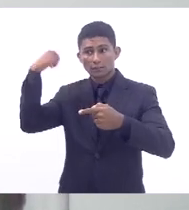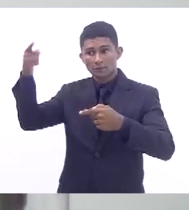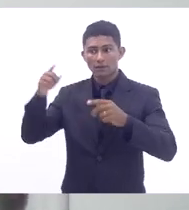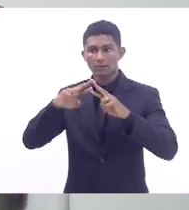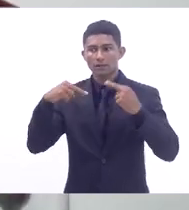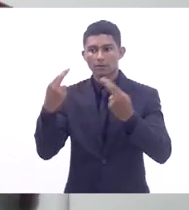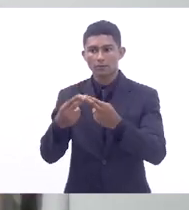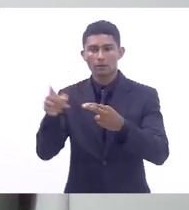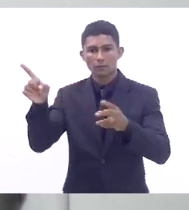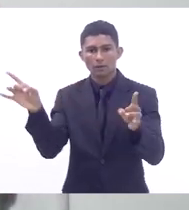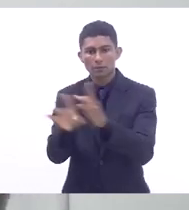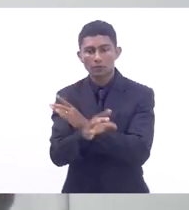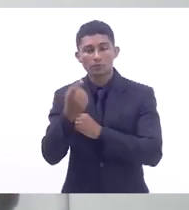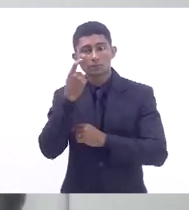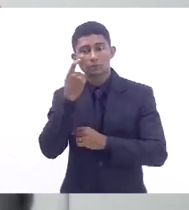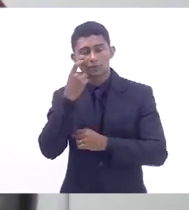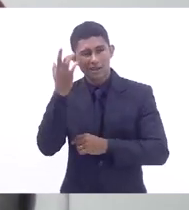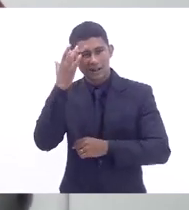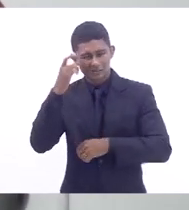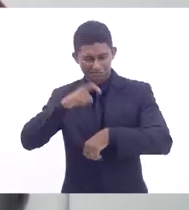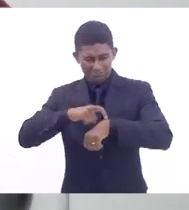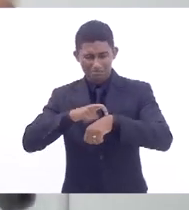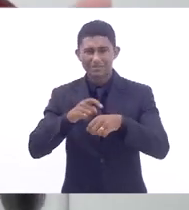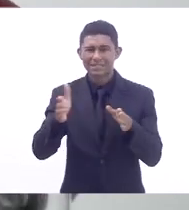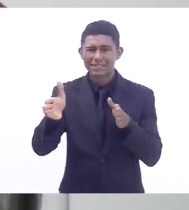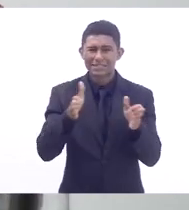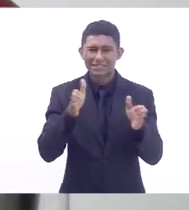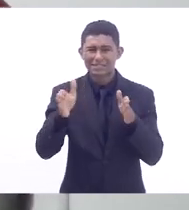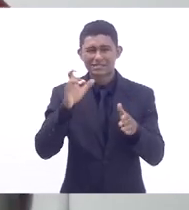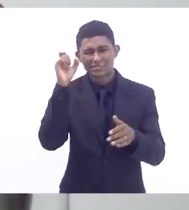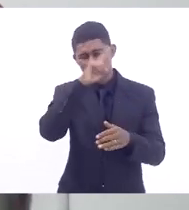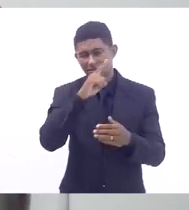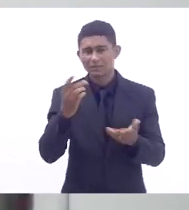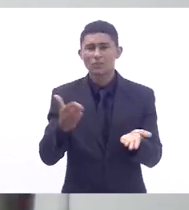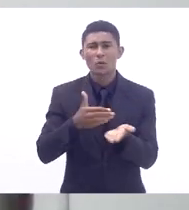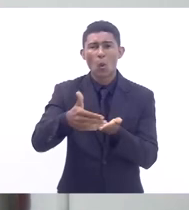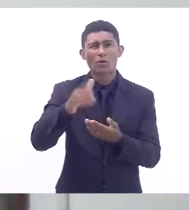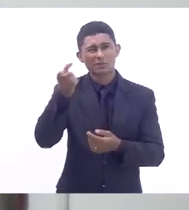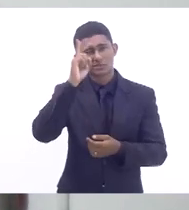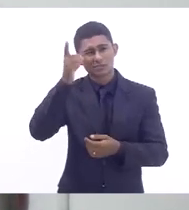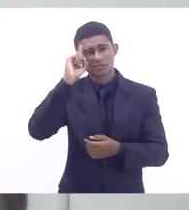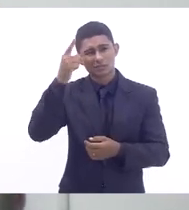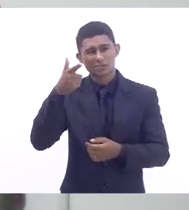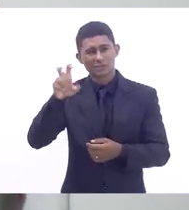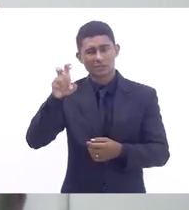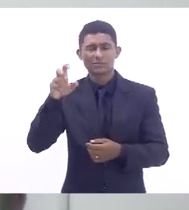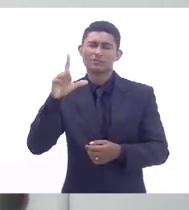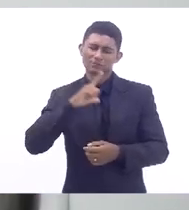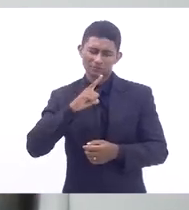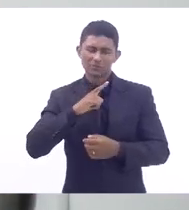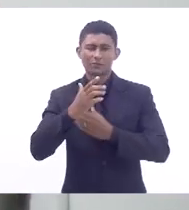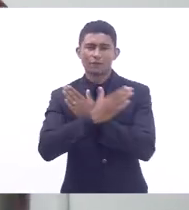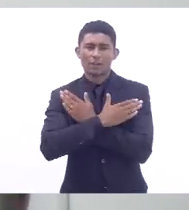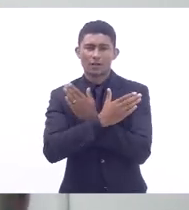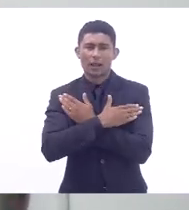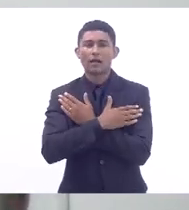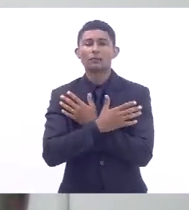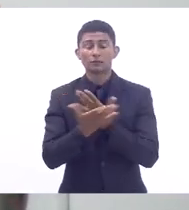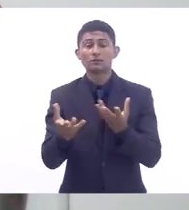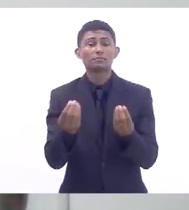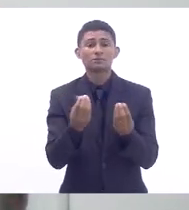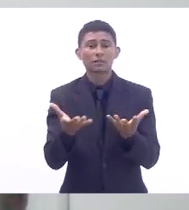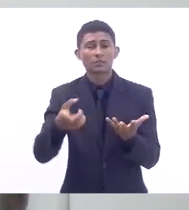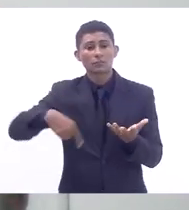mas eu acho que a gente tem um prazo muito limitado né A partir de hoje cerca de 15 dias com feriado para que pelo menos a gente